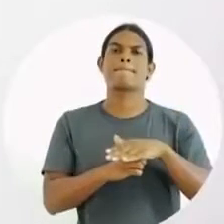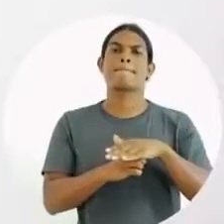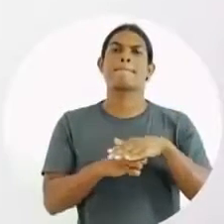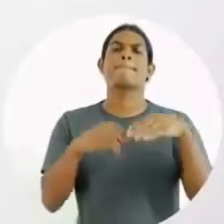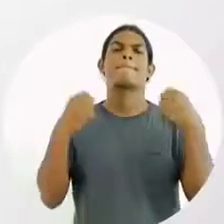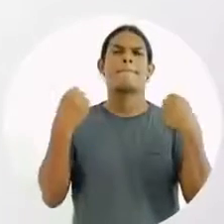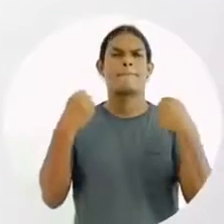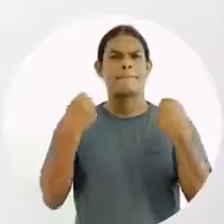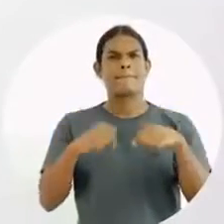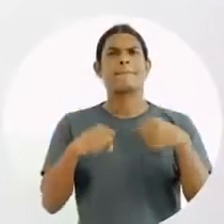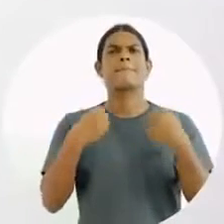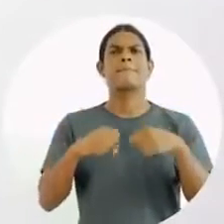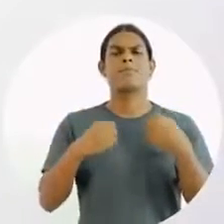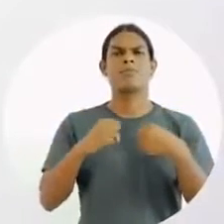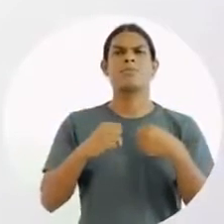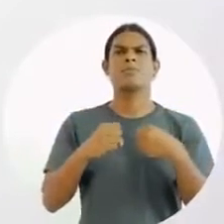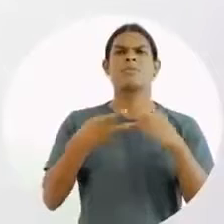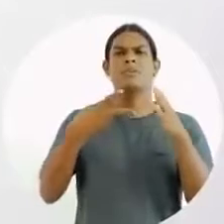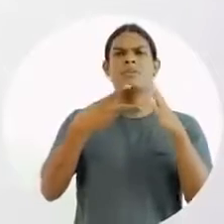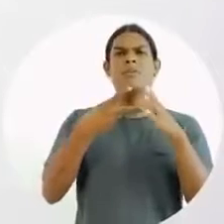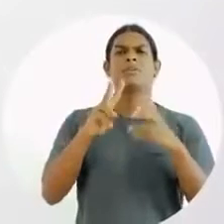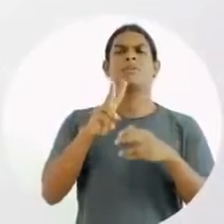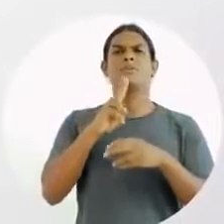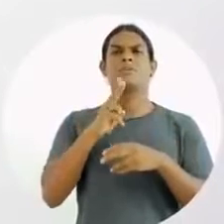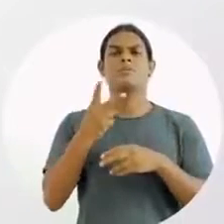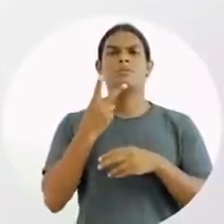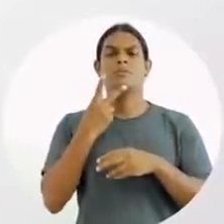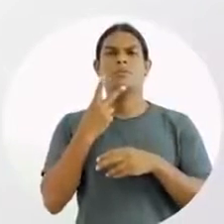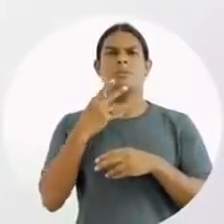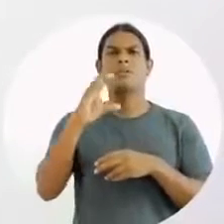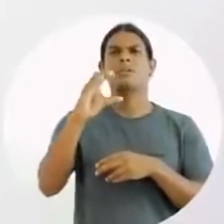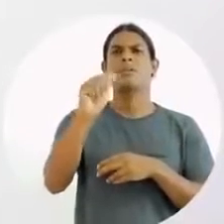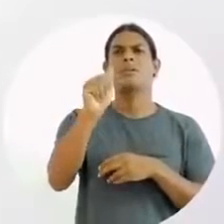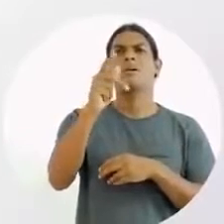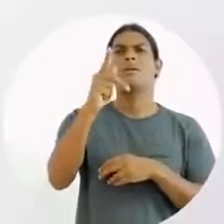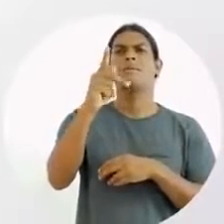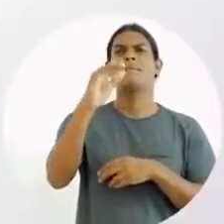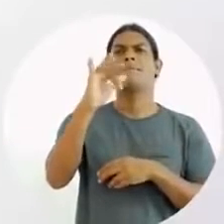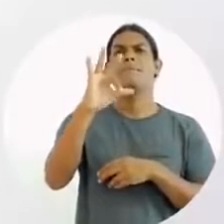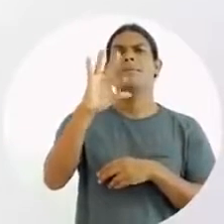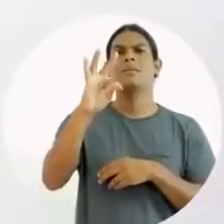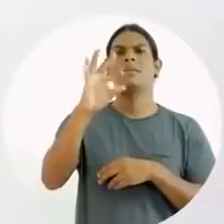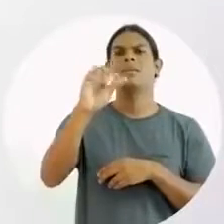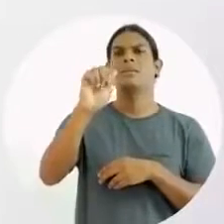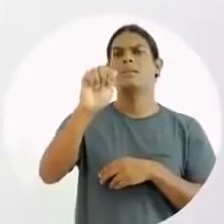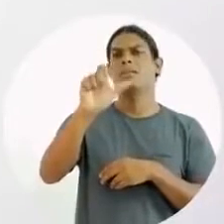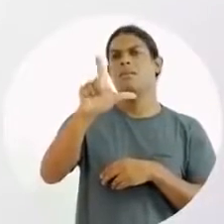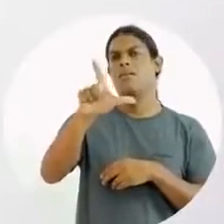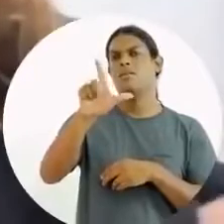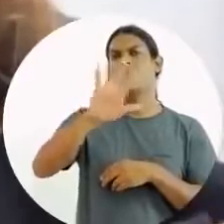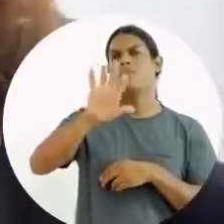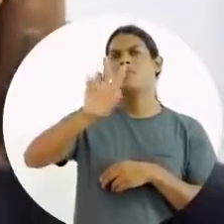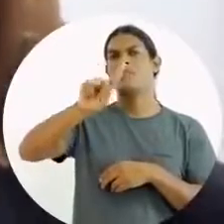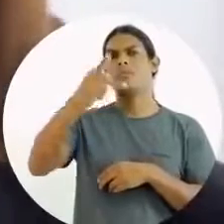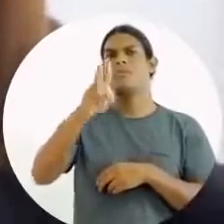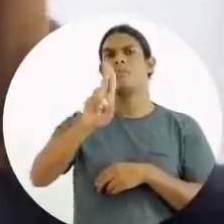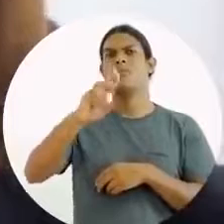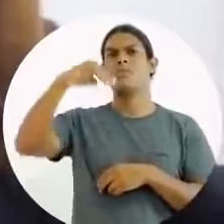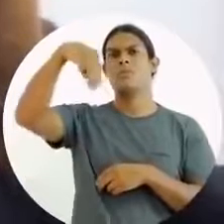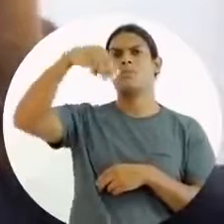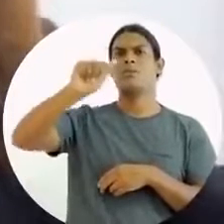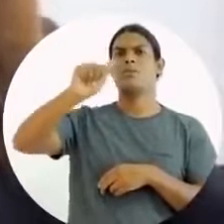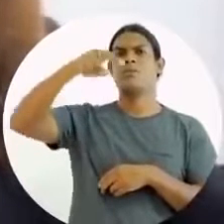ele pode ser considerado capital humano. Então, é uma pessoa que tem um talento, tanto ele tem um talento quanto ele